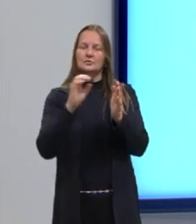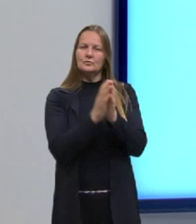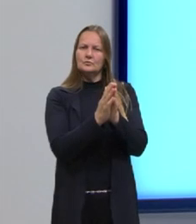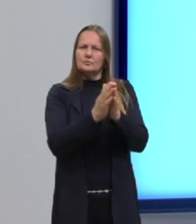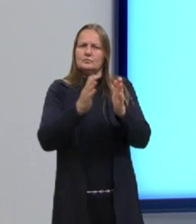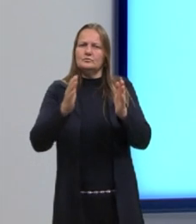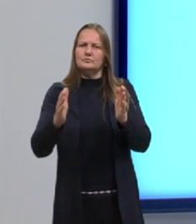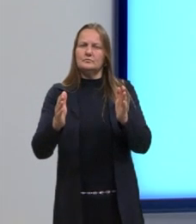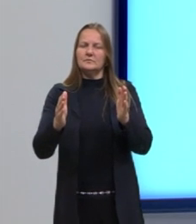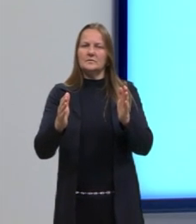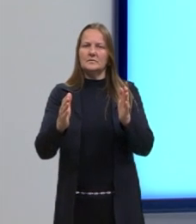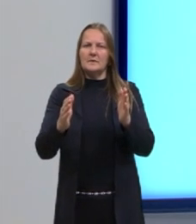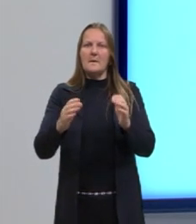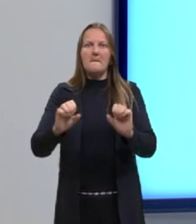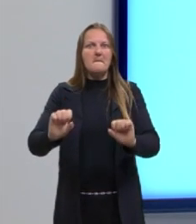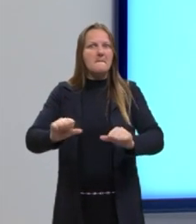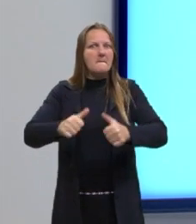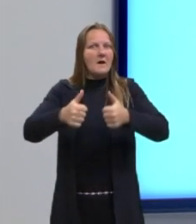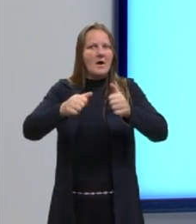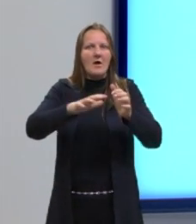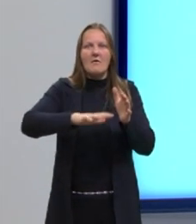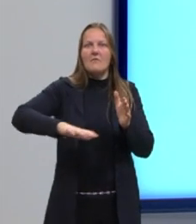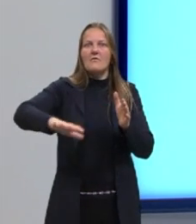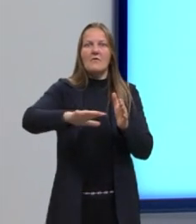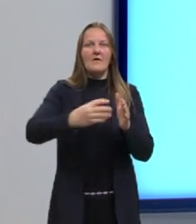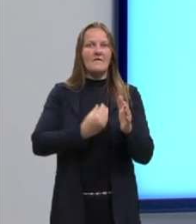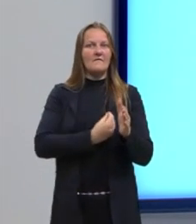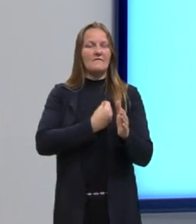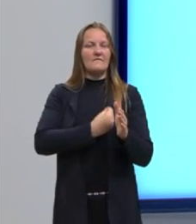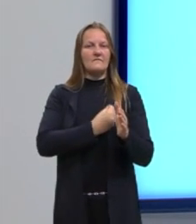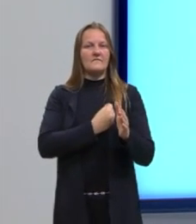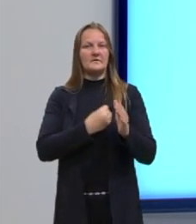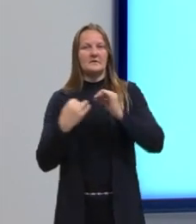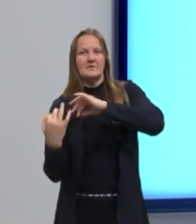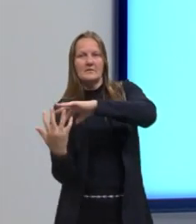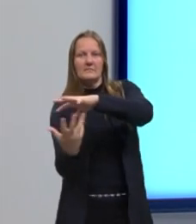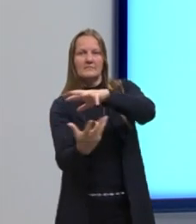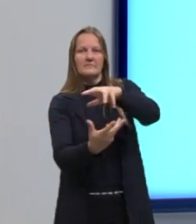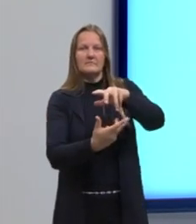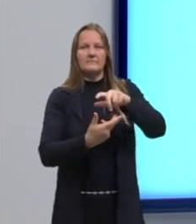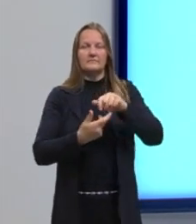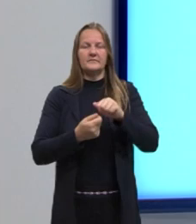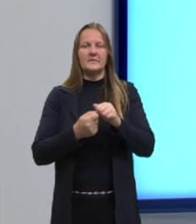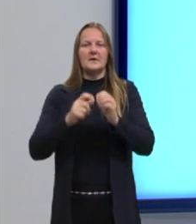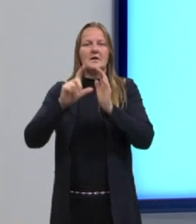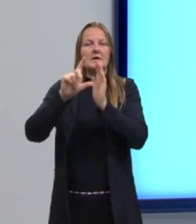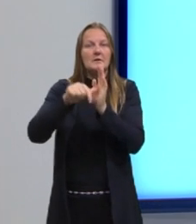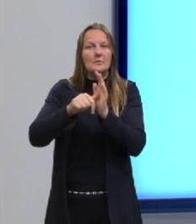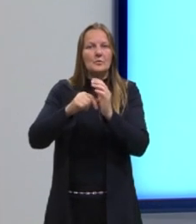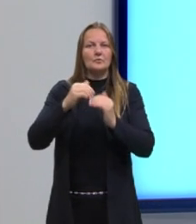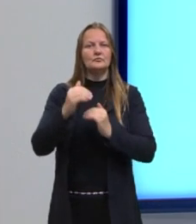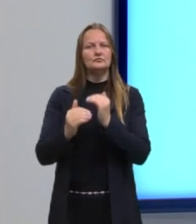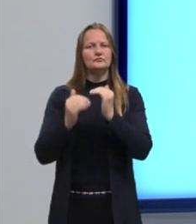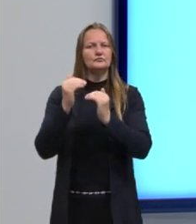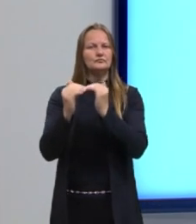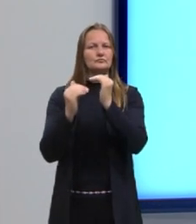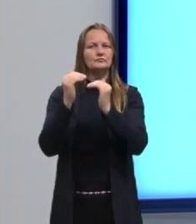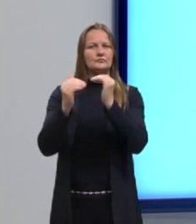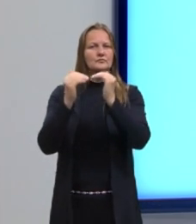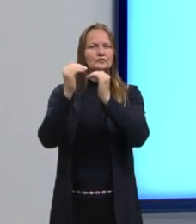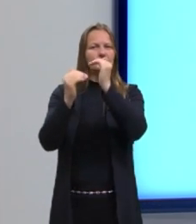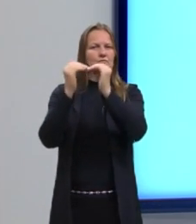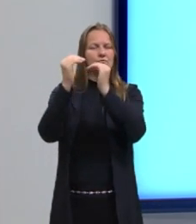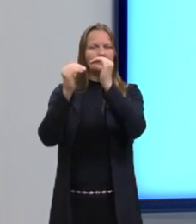maiores e melhores de vida neste planeta terra aí nós nos